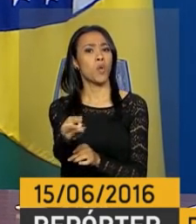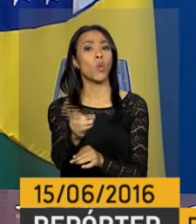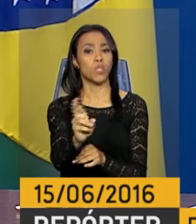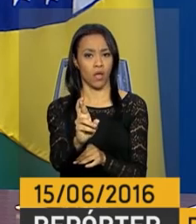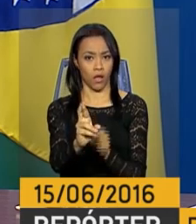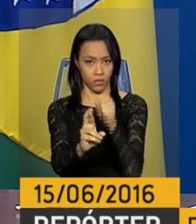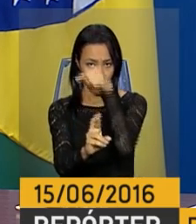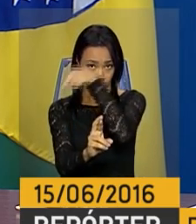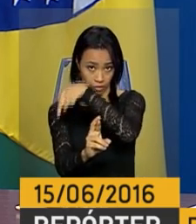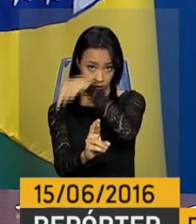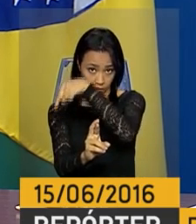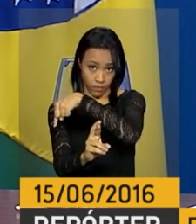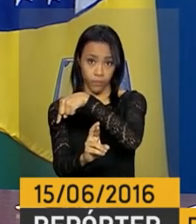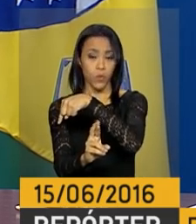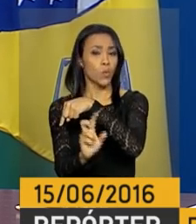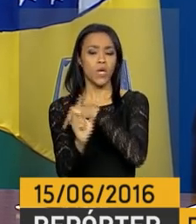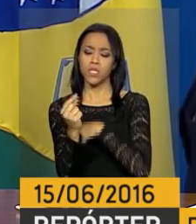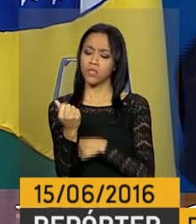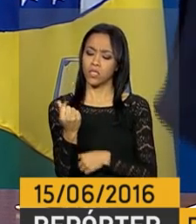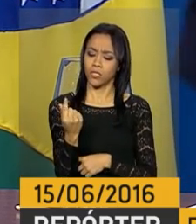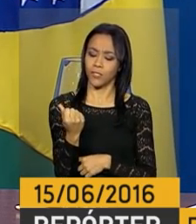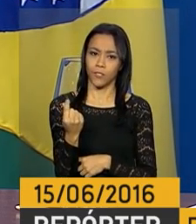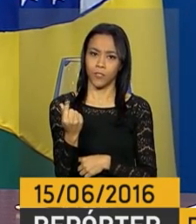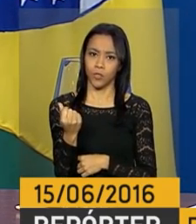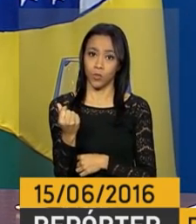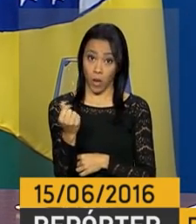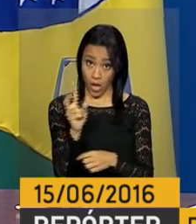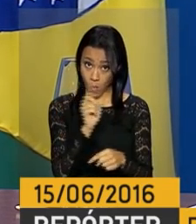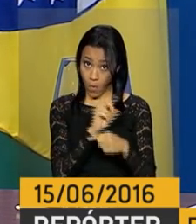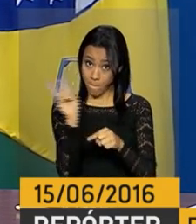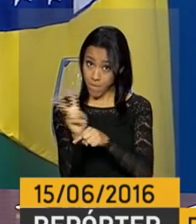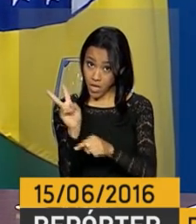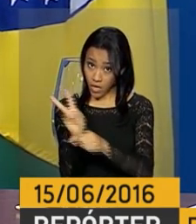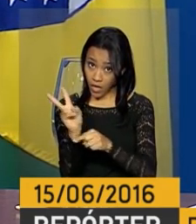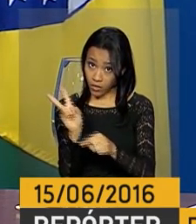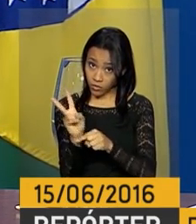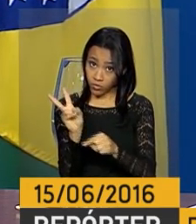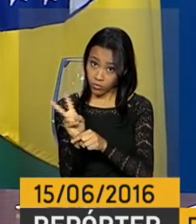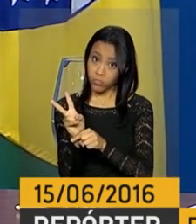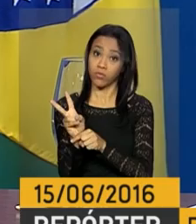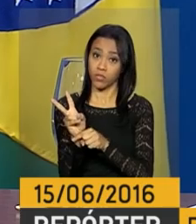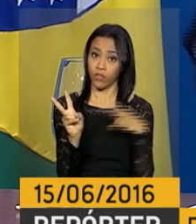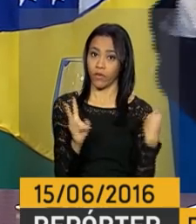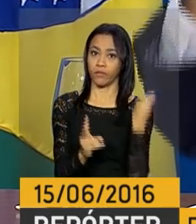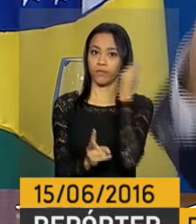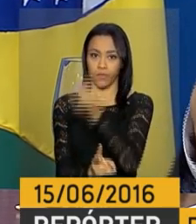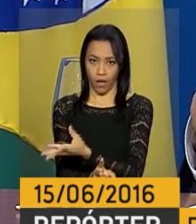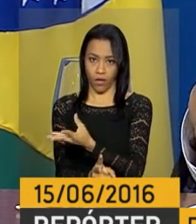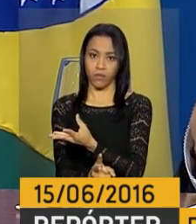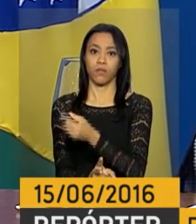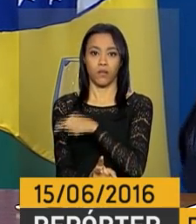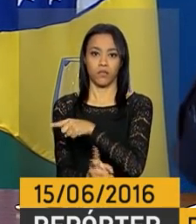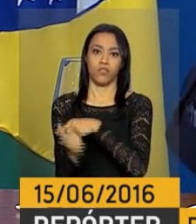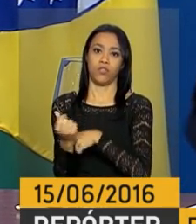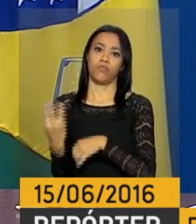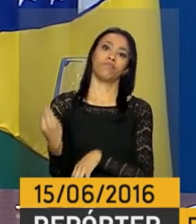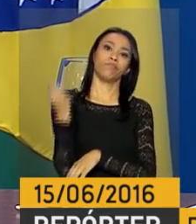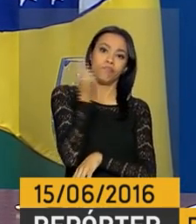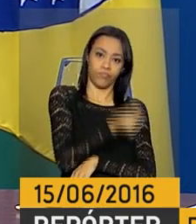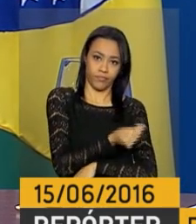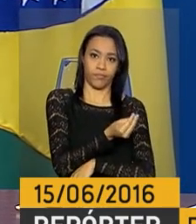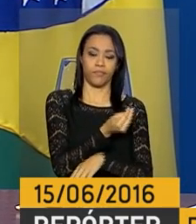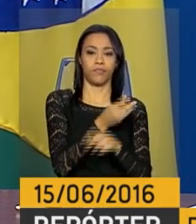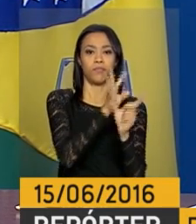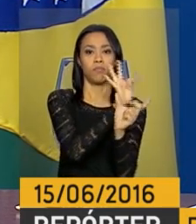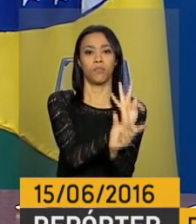pretendendo é fazer uma devolução de um empréstimo concedido, tá certo? uma devolução antecipada na medida que